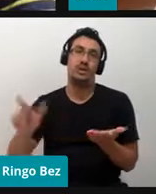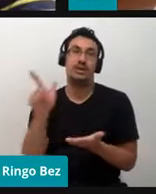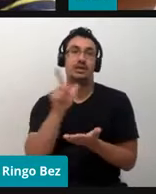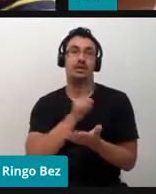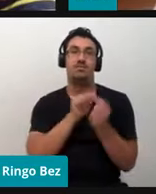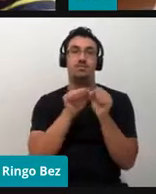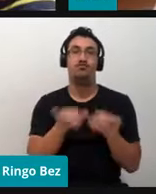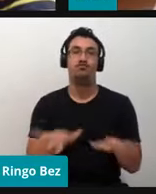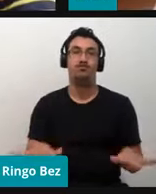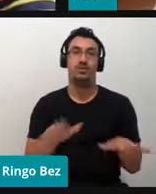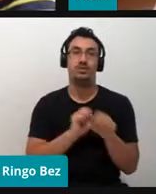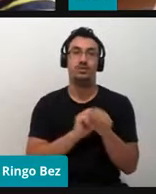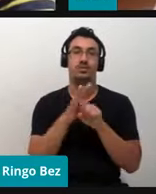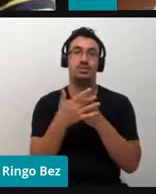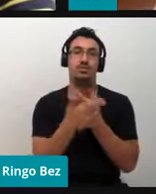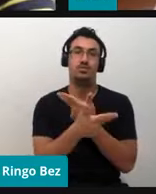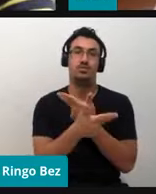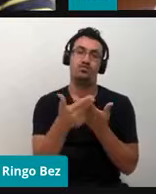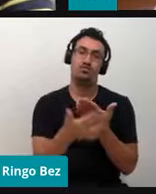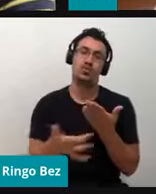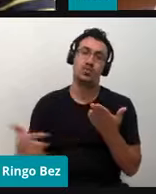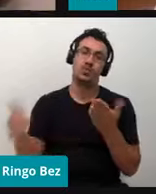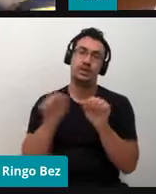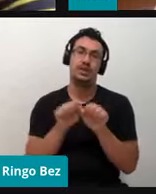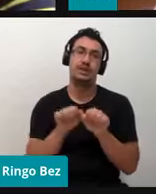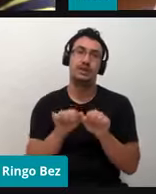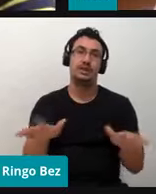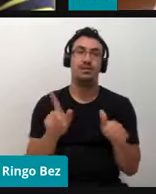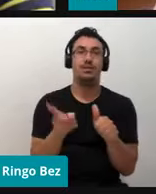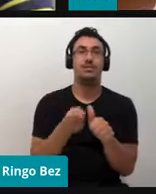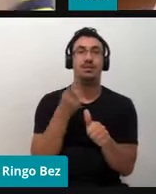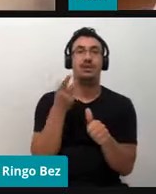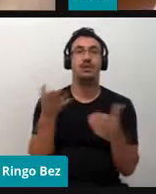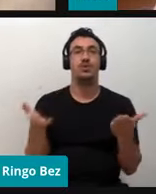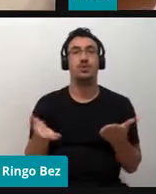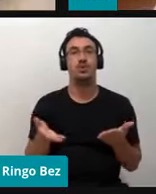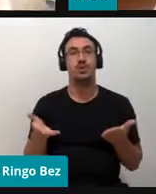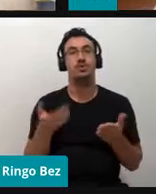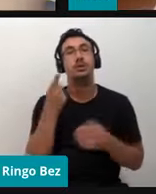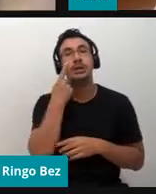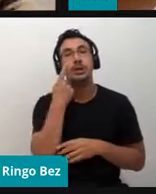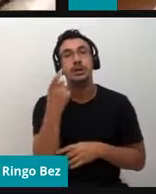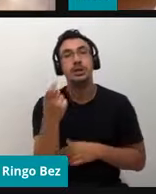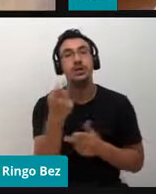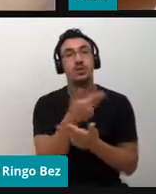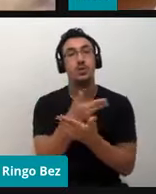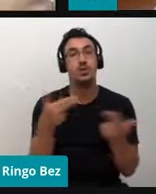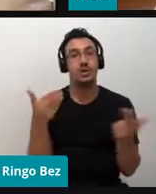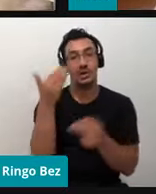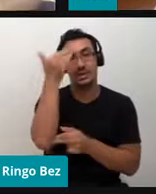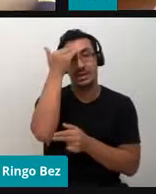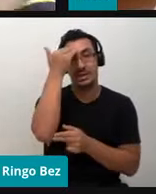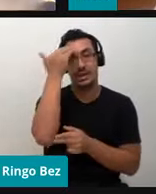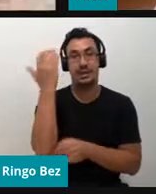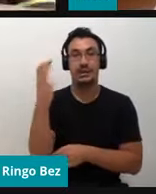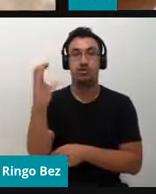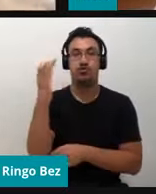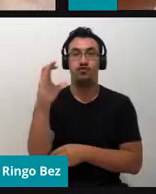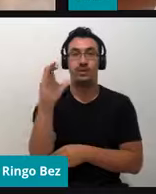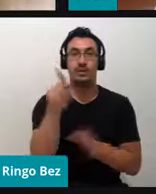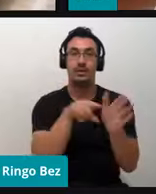pandemias a partir de então. Esta foi a primeira. É muito interessante saber que cientistas que trabalham